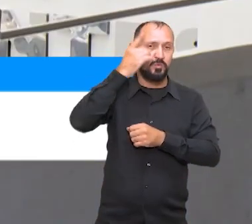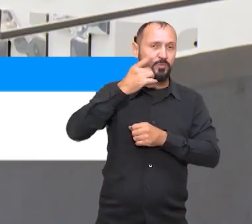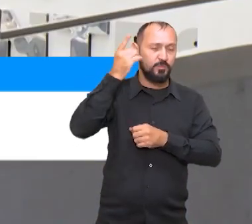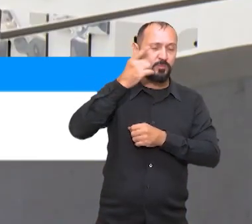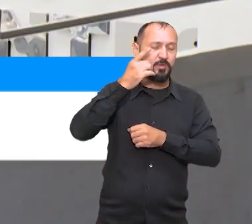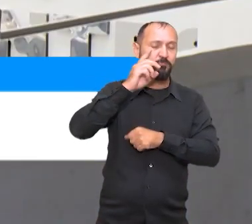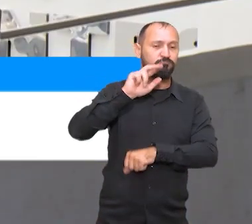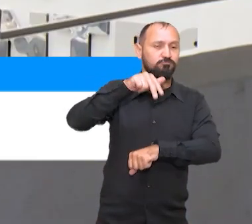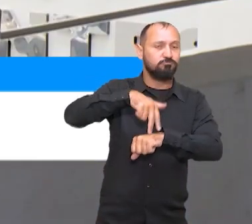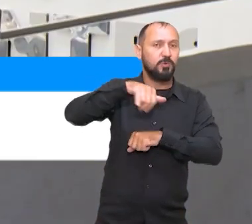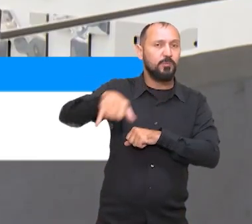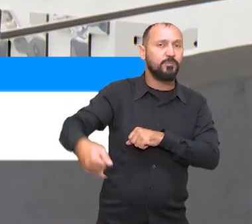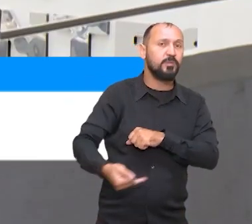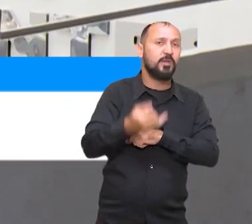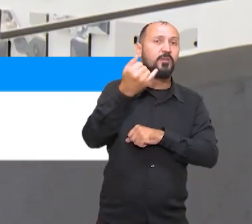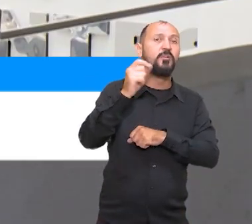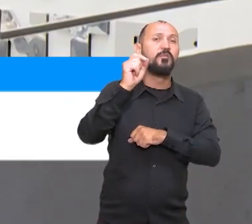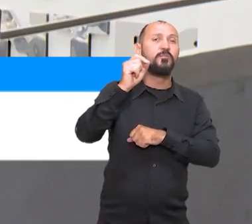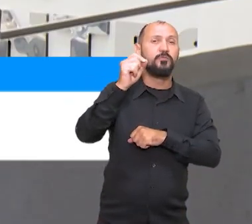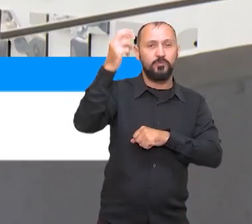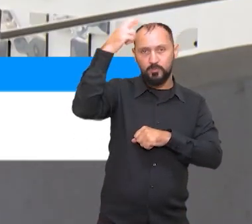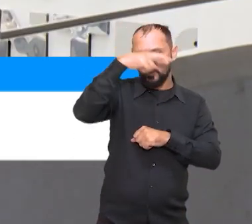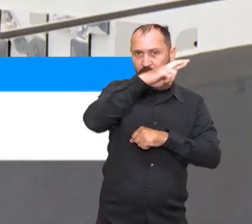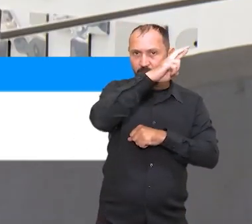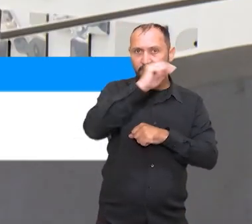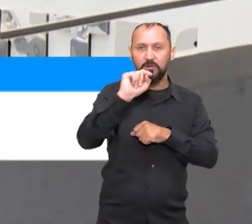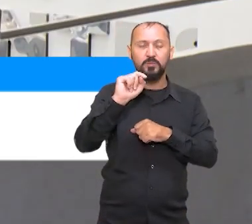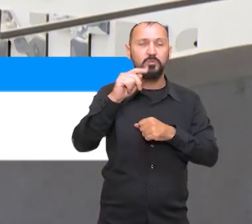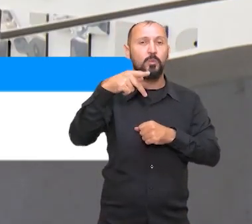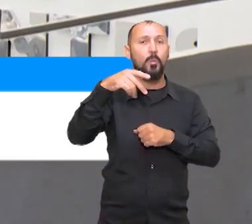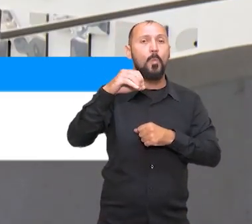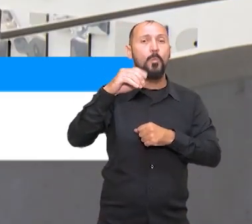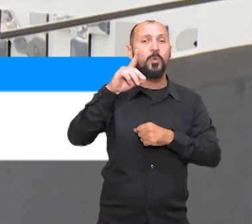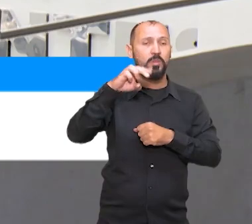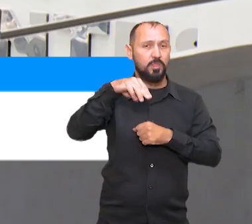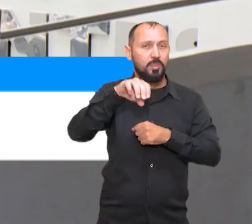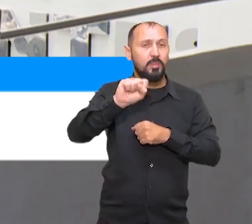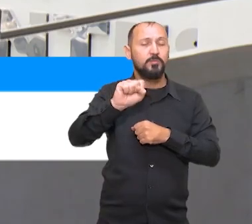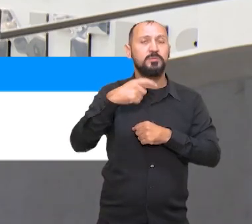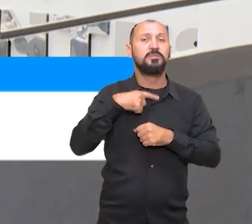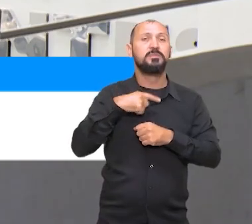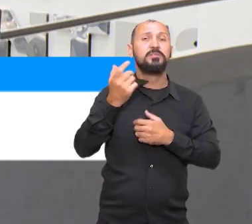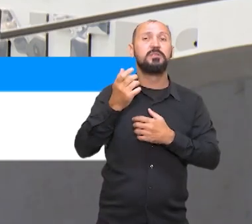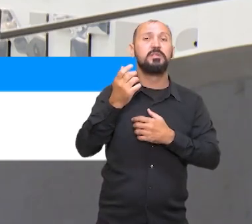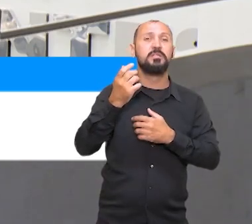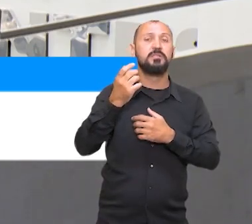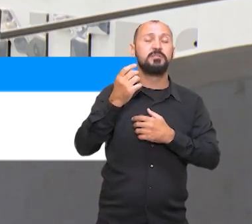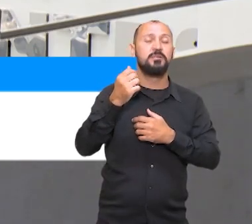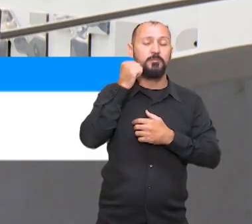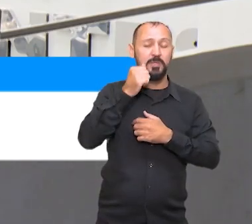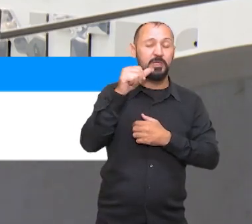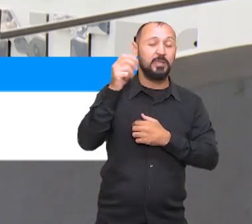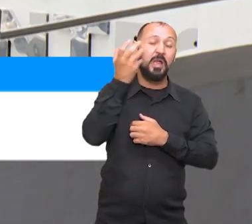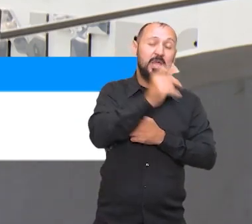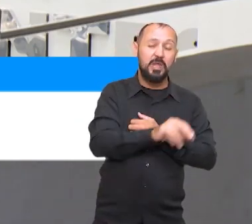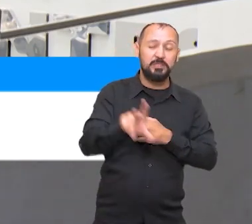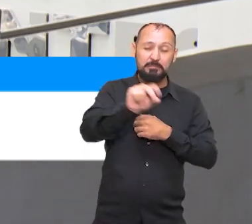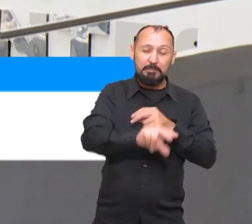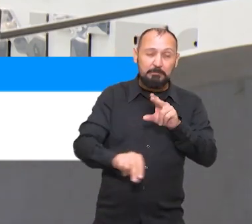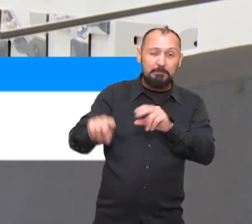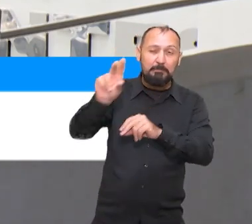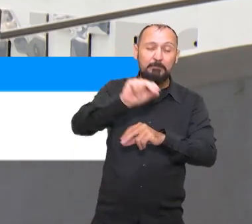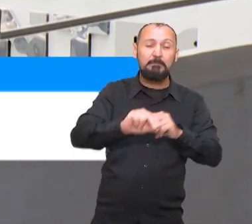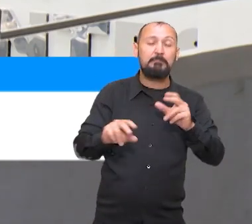Outro parlamentar que fez o uso da palavra foi o deputado Rinaldo Modesto, do Podemos. Segundo ele, o crime de pedofilia